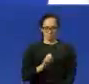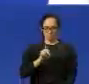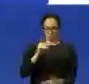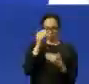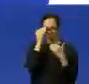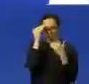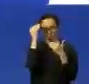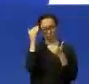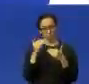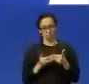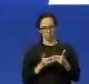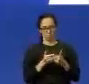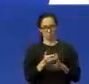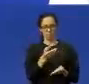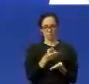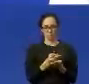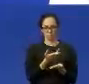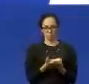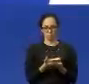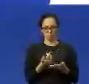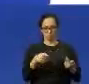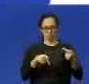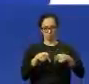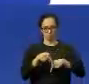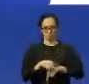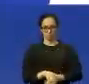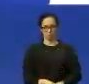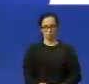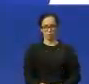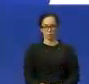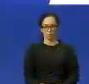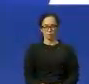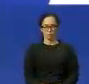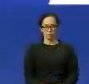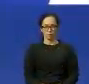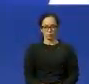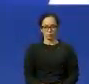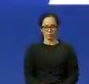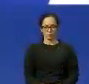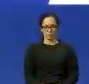Obrigado, Naldo. Na sequência, a prova de Química.